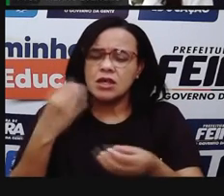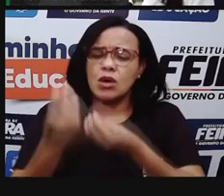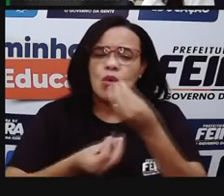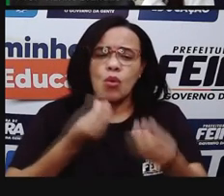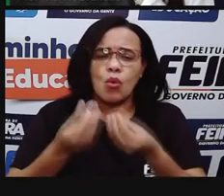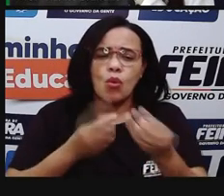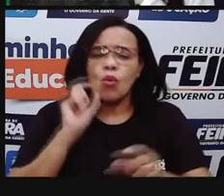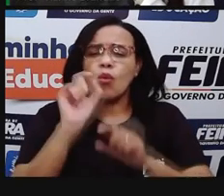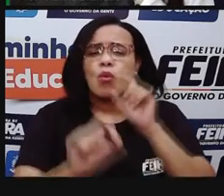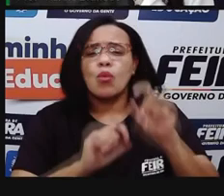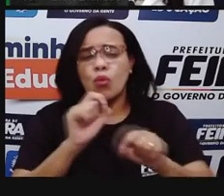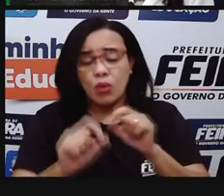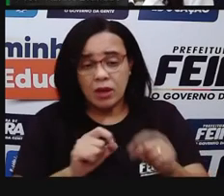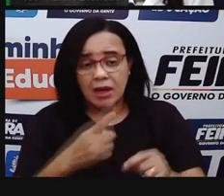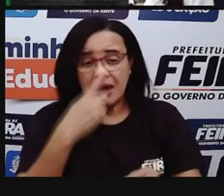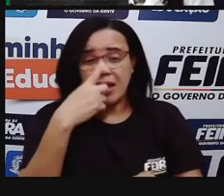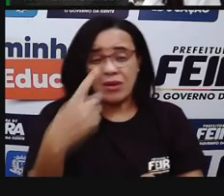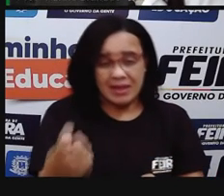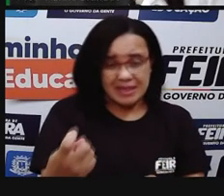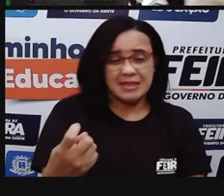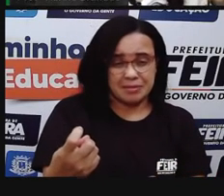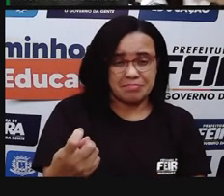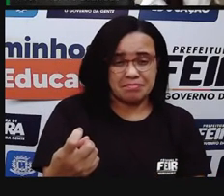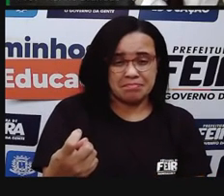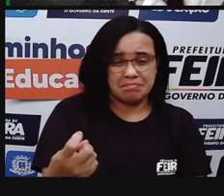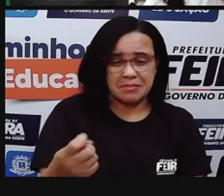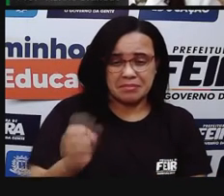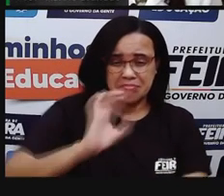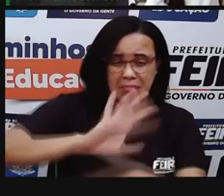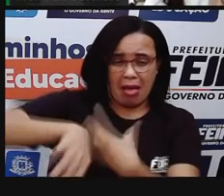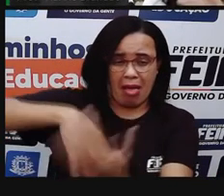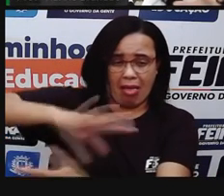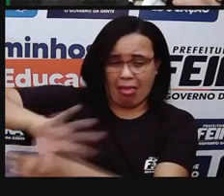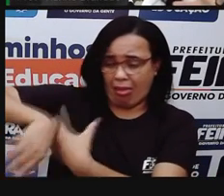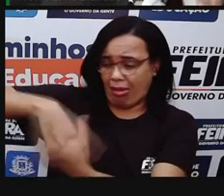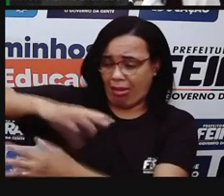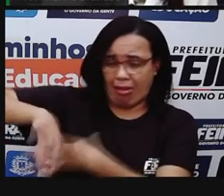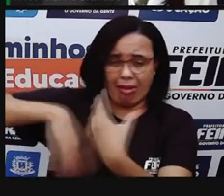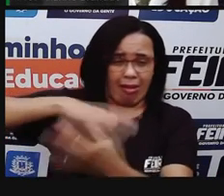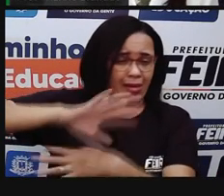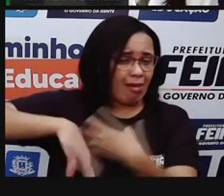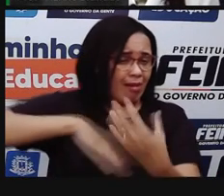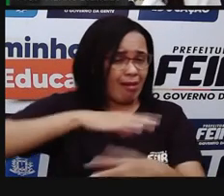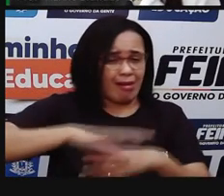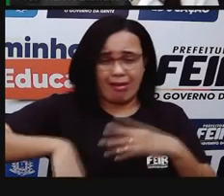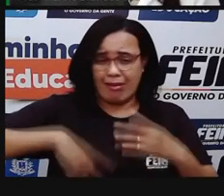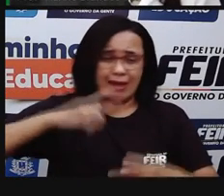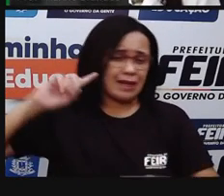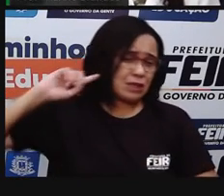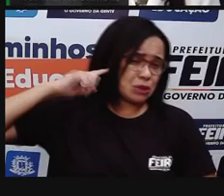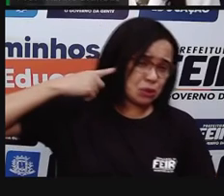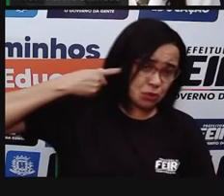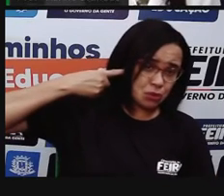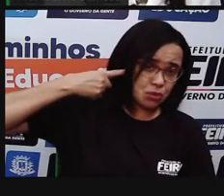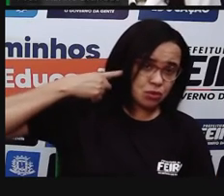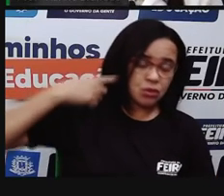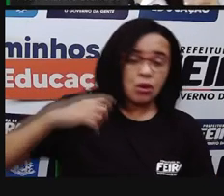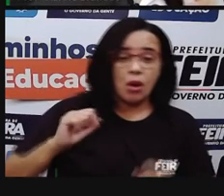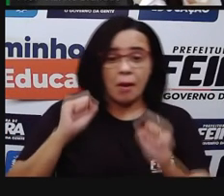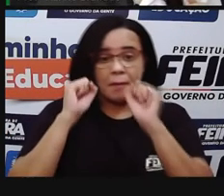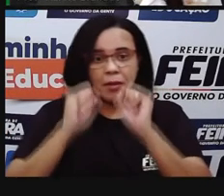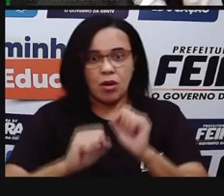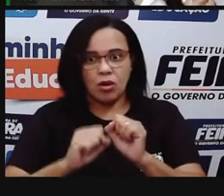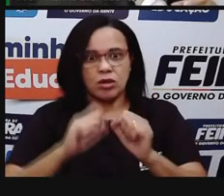esse lixo, o que é feito com ele, esse lixo, ele poderia ser reduzido? Será que tudo que eu